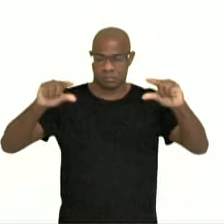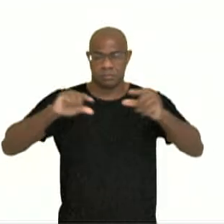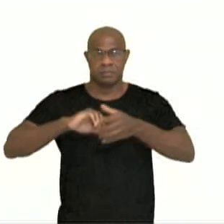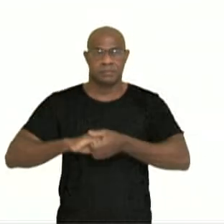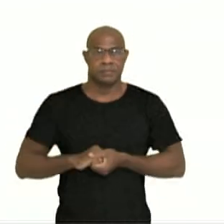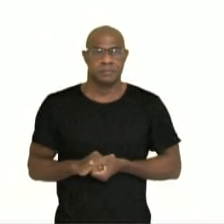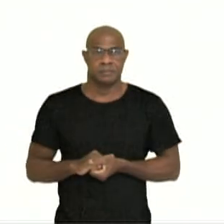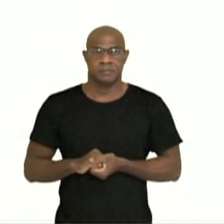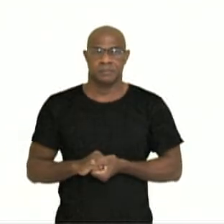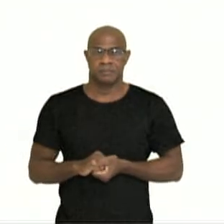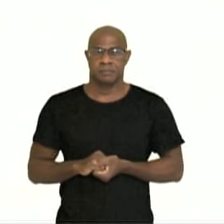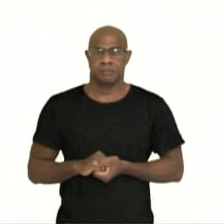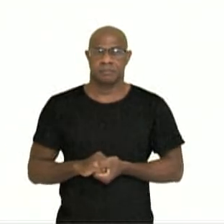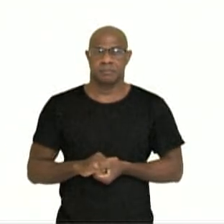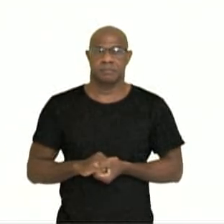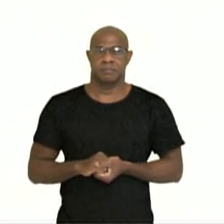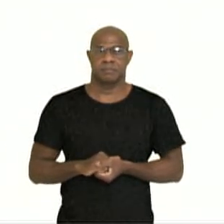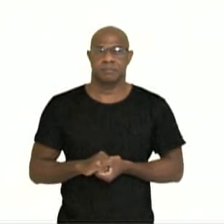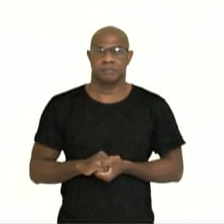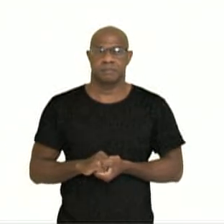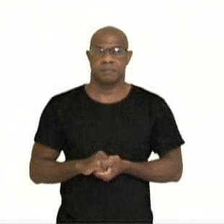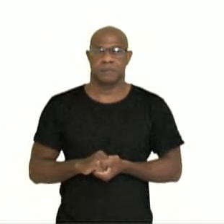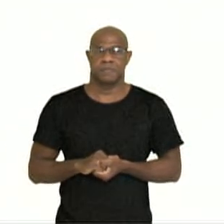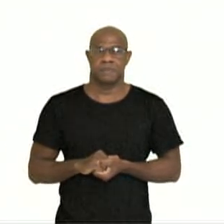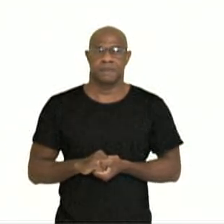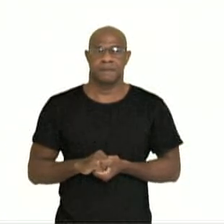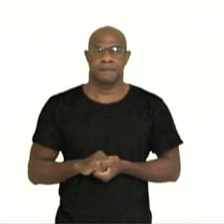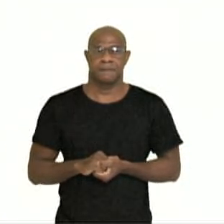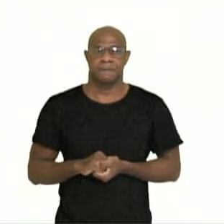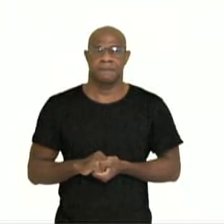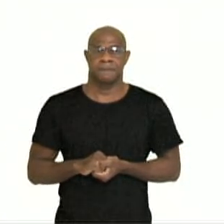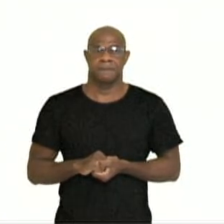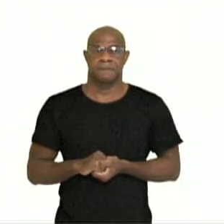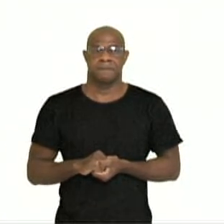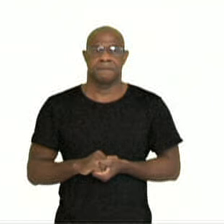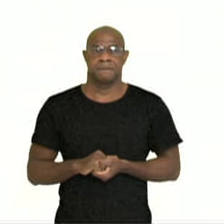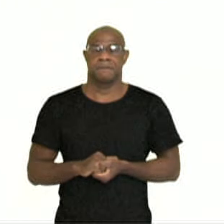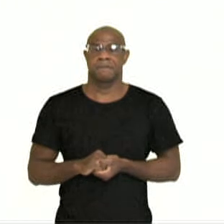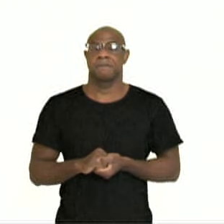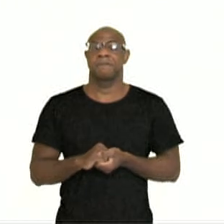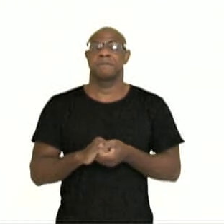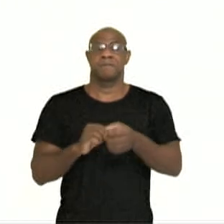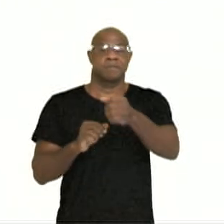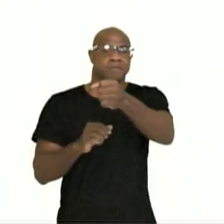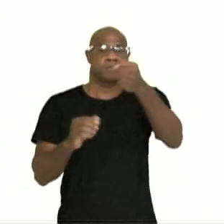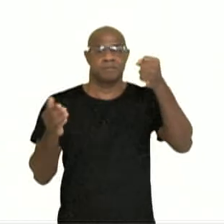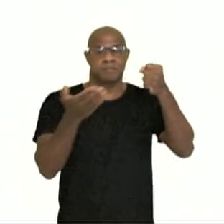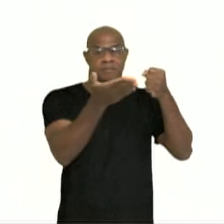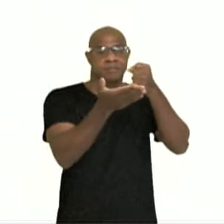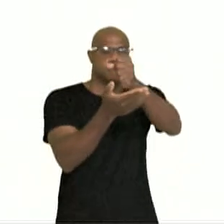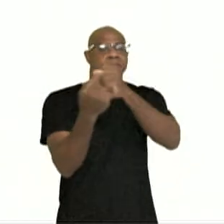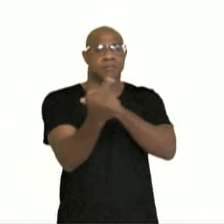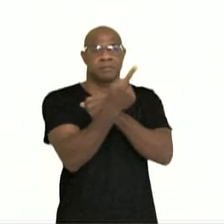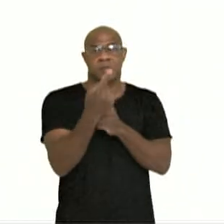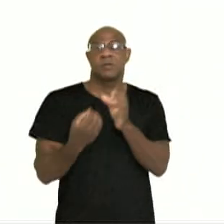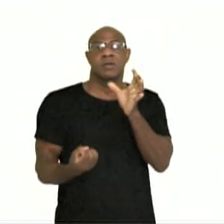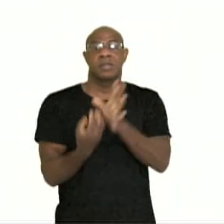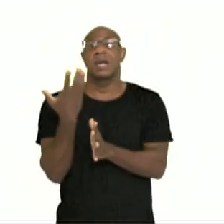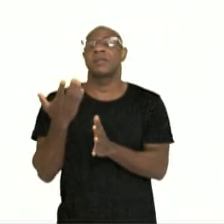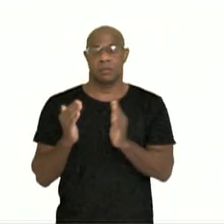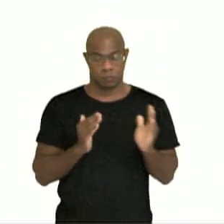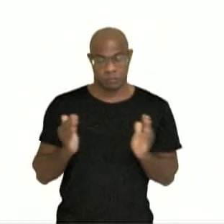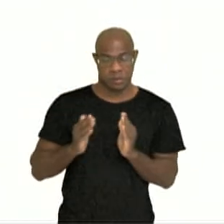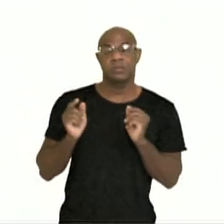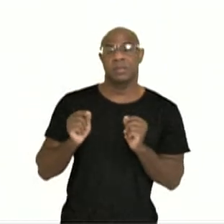microwave oven was created during the Second World War, né? O forno de micro-ondas foi criado durante a Segunda Guerra